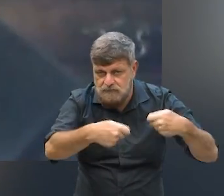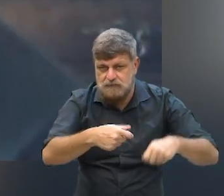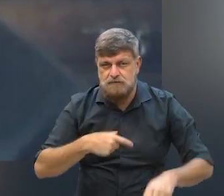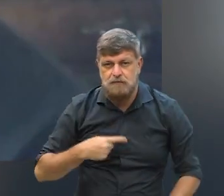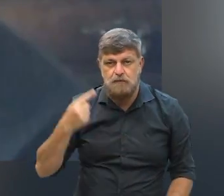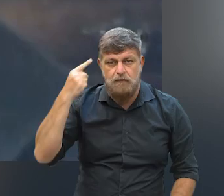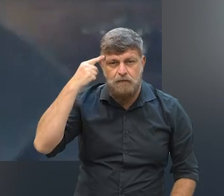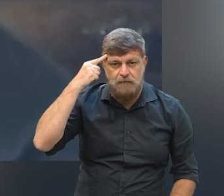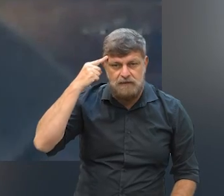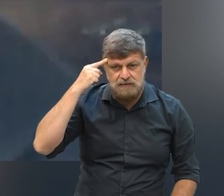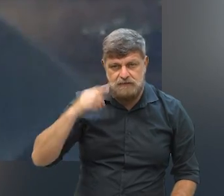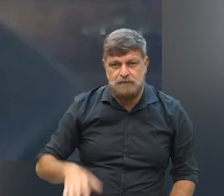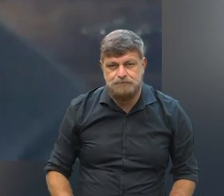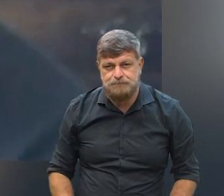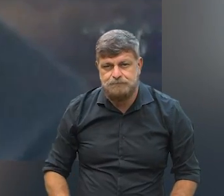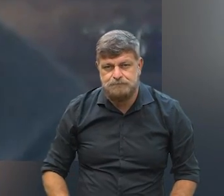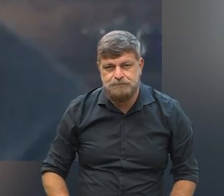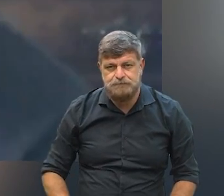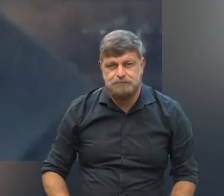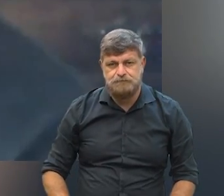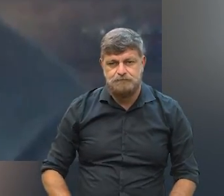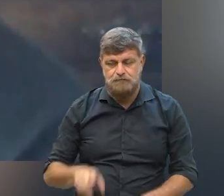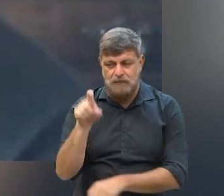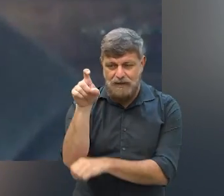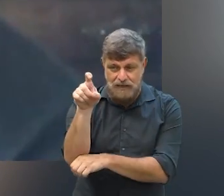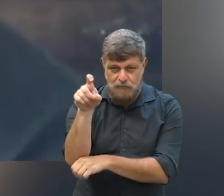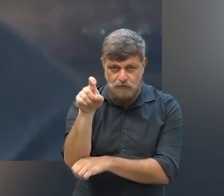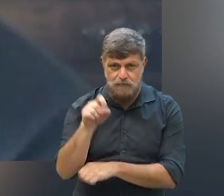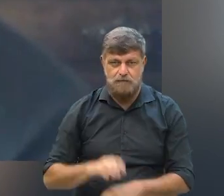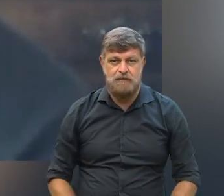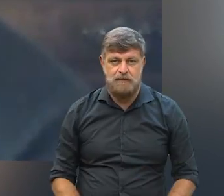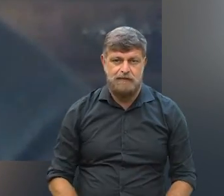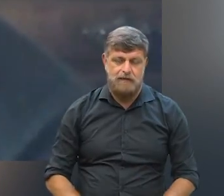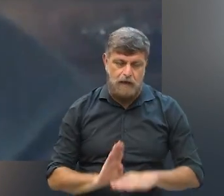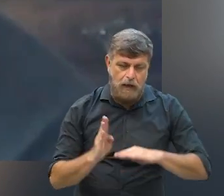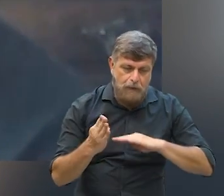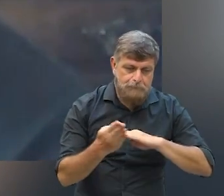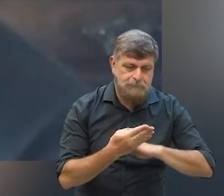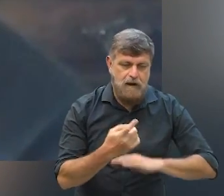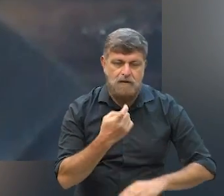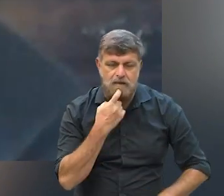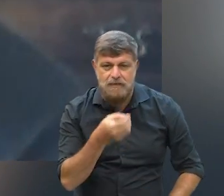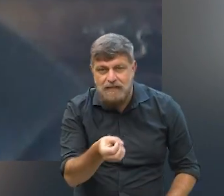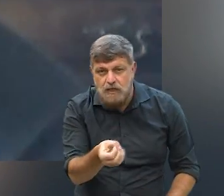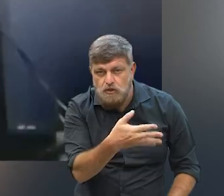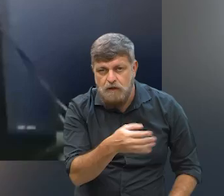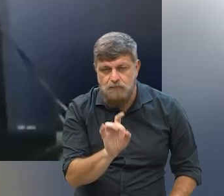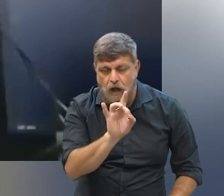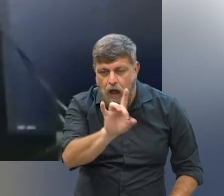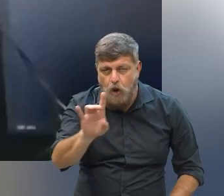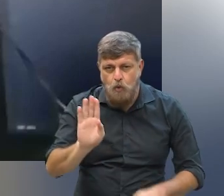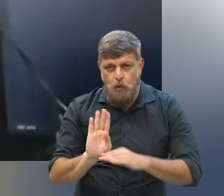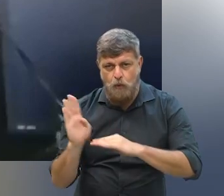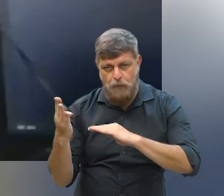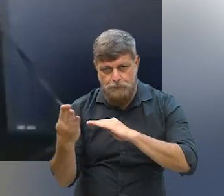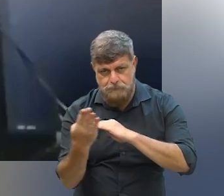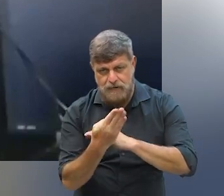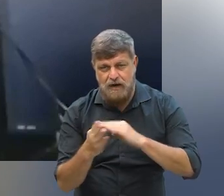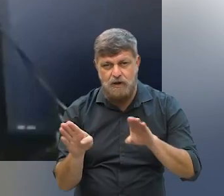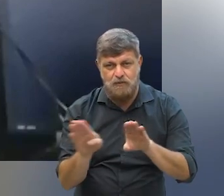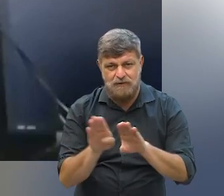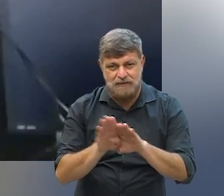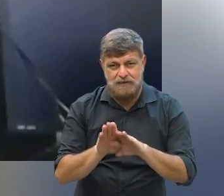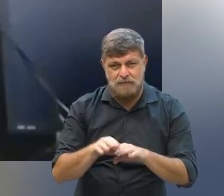pensar no Chapadão, no Cambuí, a Nova Campinas. Alguns bairros, mesmo o Jardim